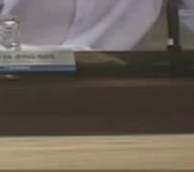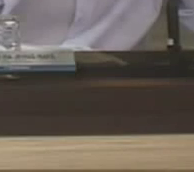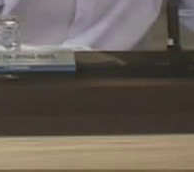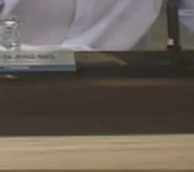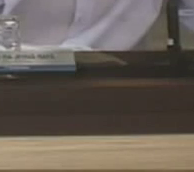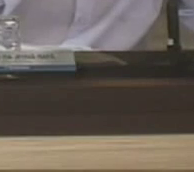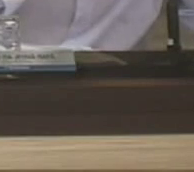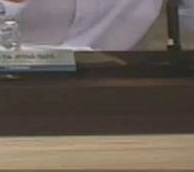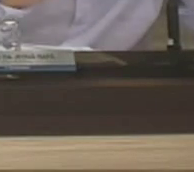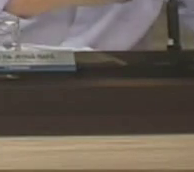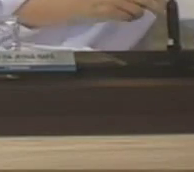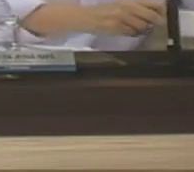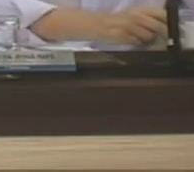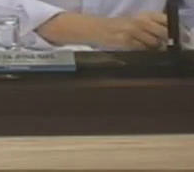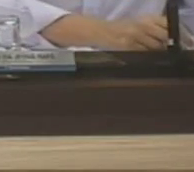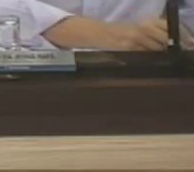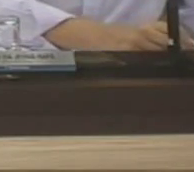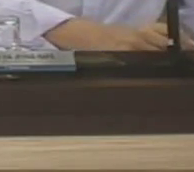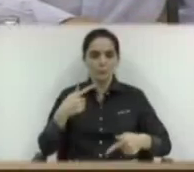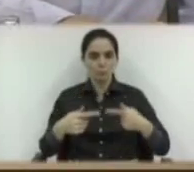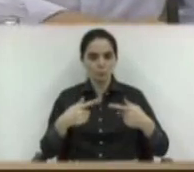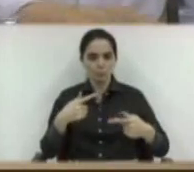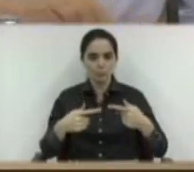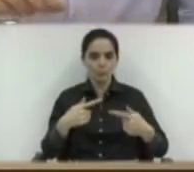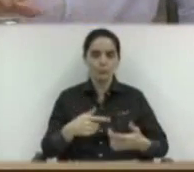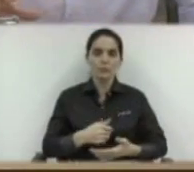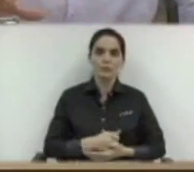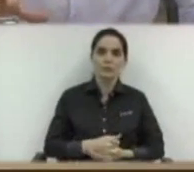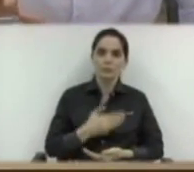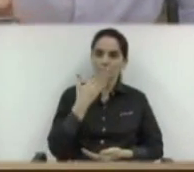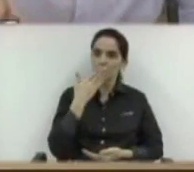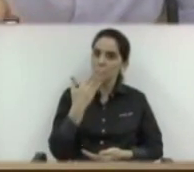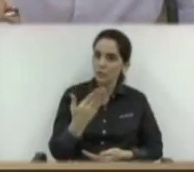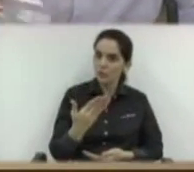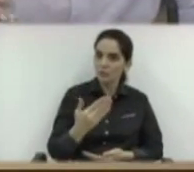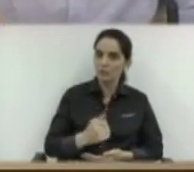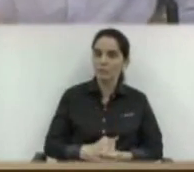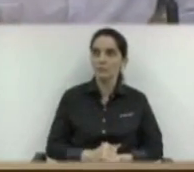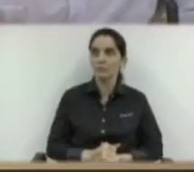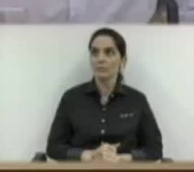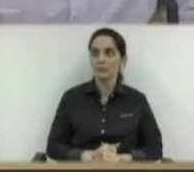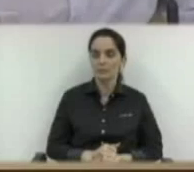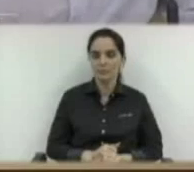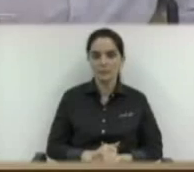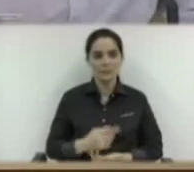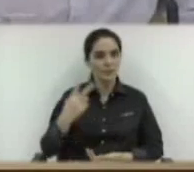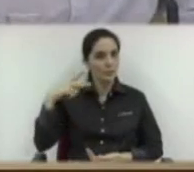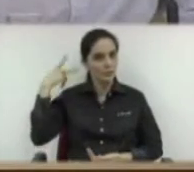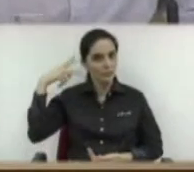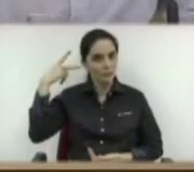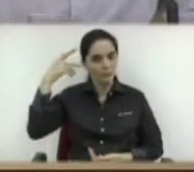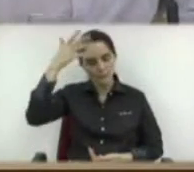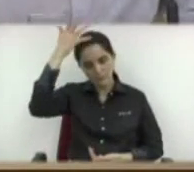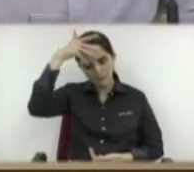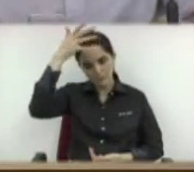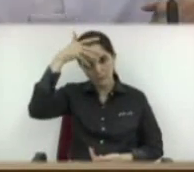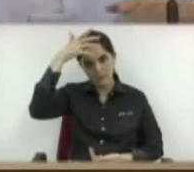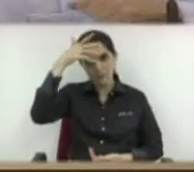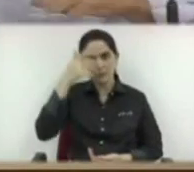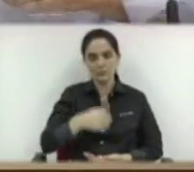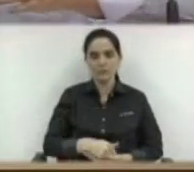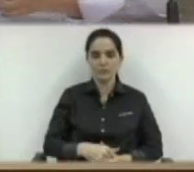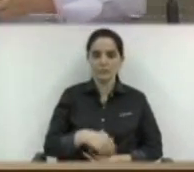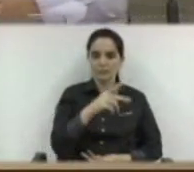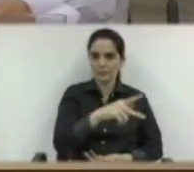Sessão está reaberta. Está em discussão o pedido. Com a palavra a nobre vereadora, autora do pedido.